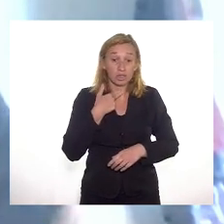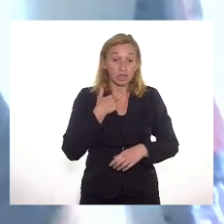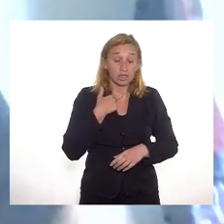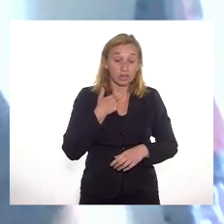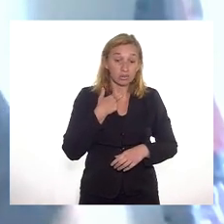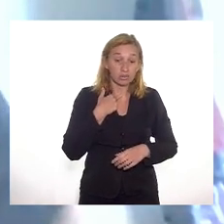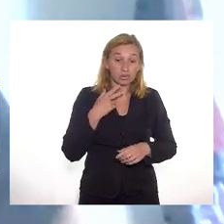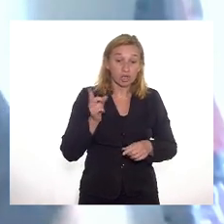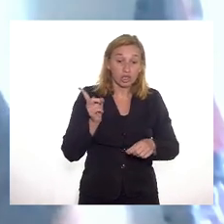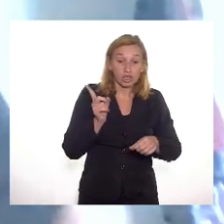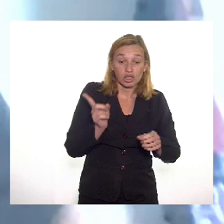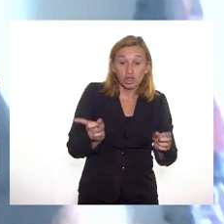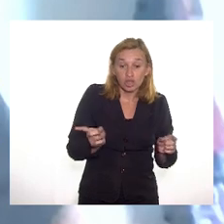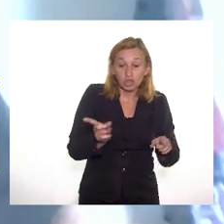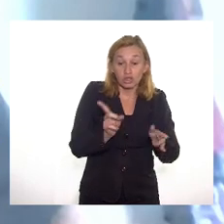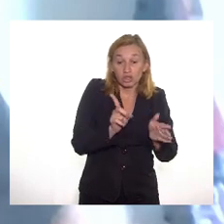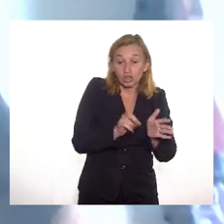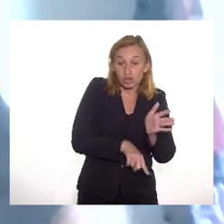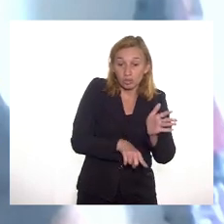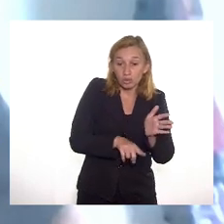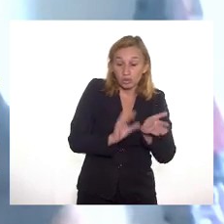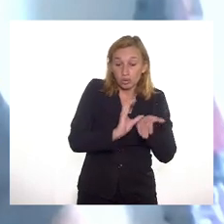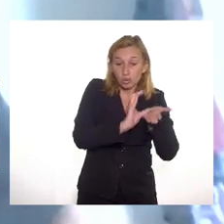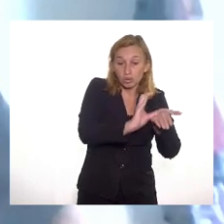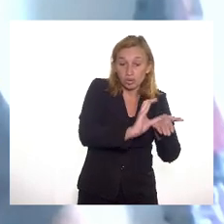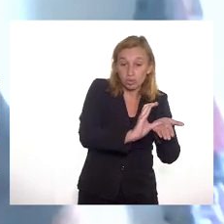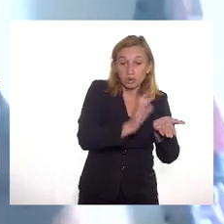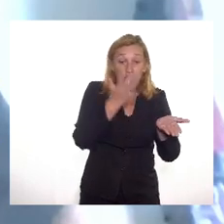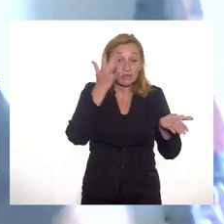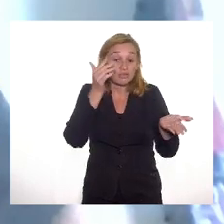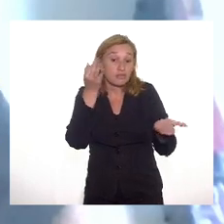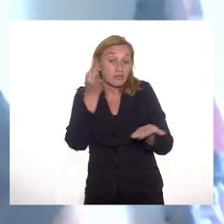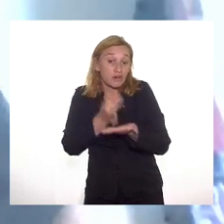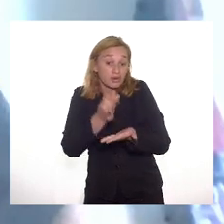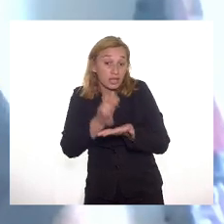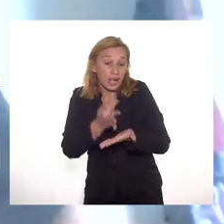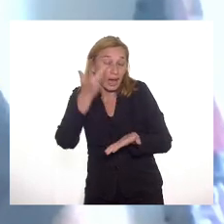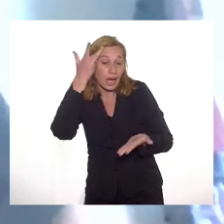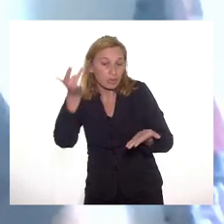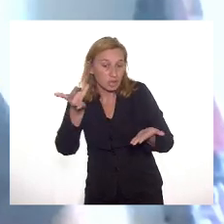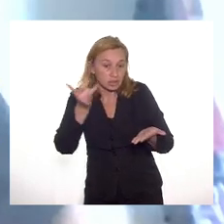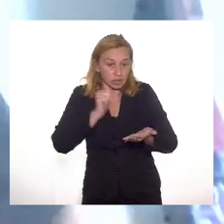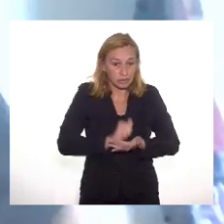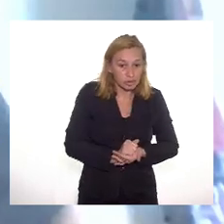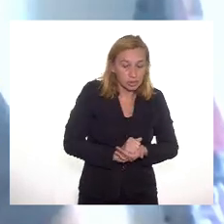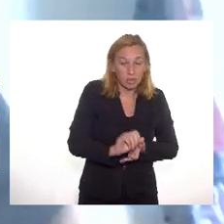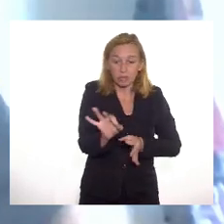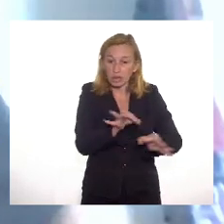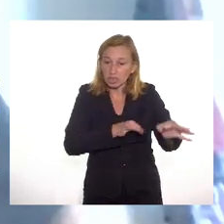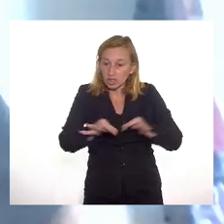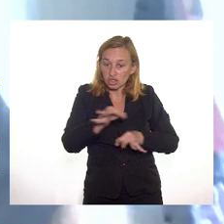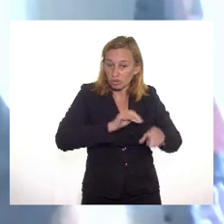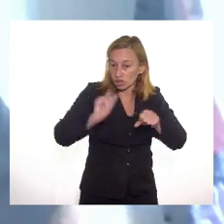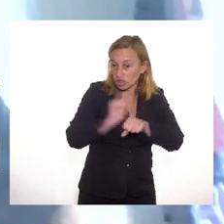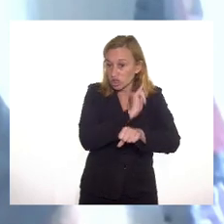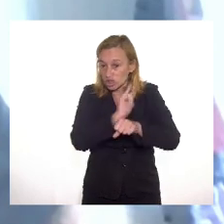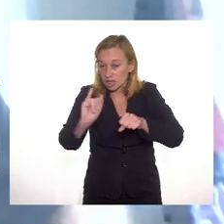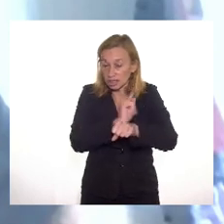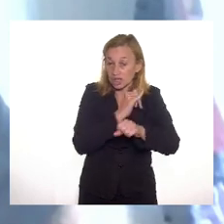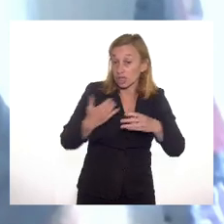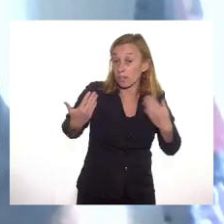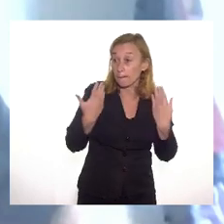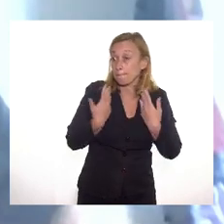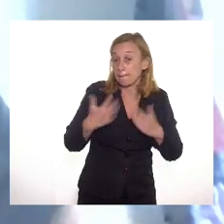curto prazo o recurso que faltará no amanhã. Previsibilidade, planejamento.